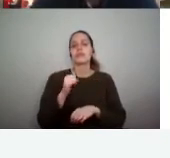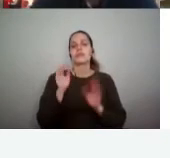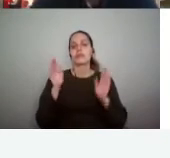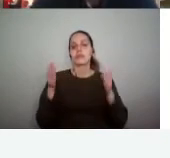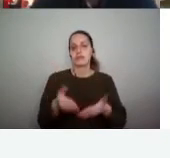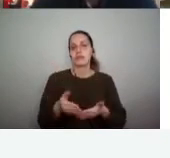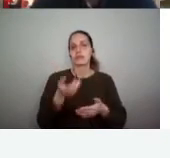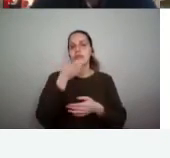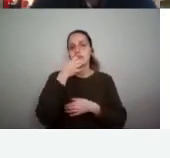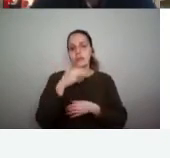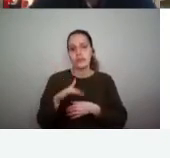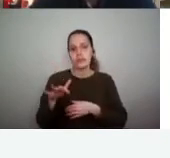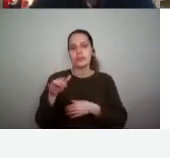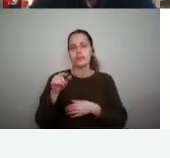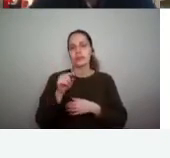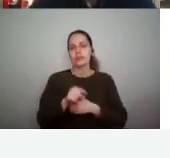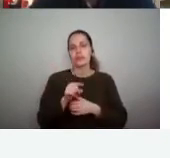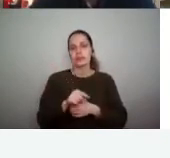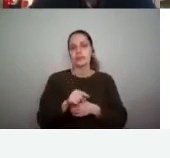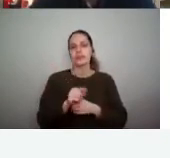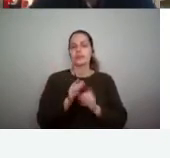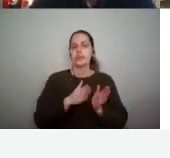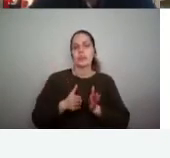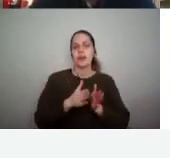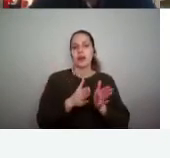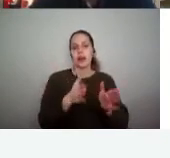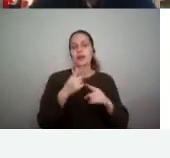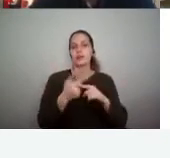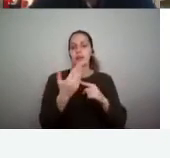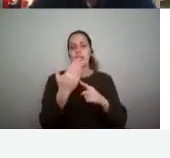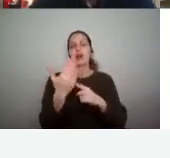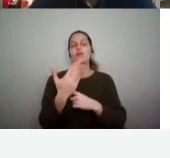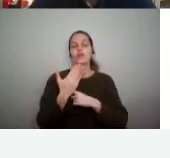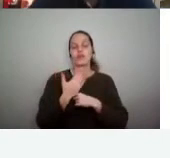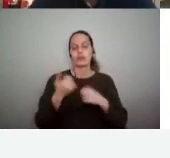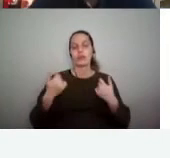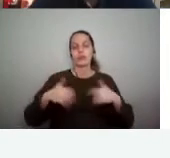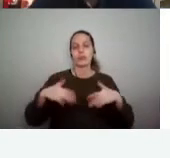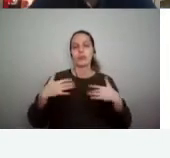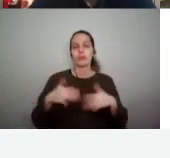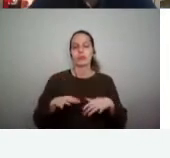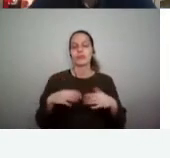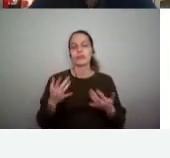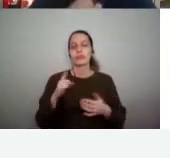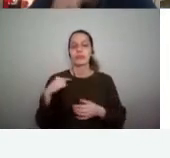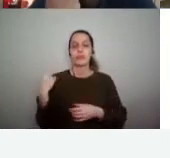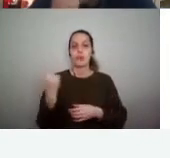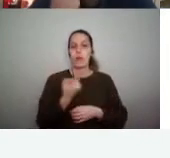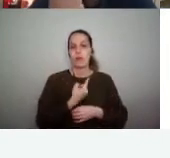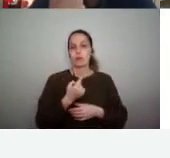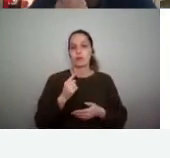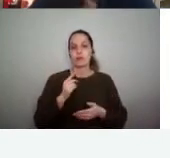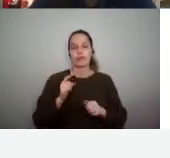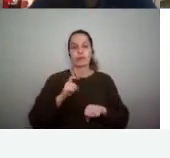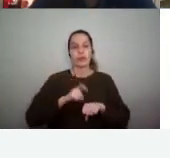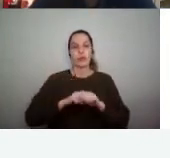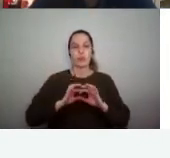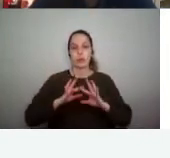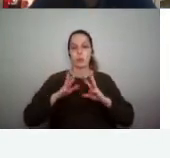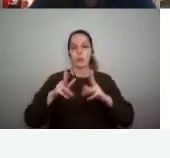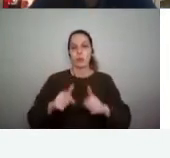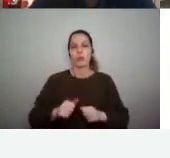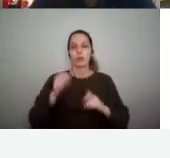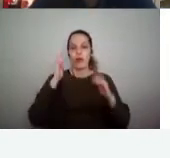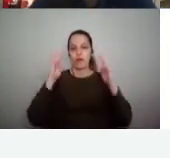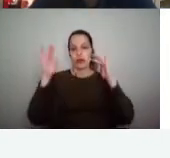né? O que me ajudou muito. Então, como a gente vai ficar fazendo o tempo inteiro nesse encontro aqui nosso uma reflexão